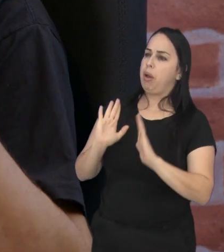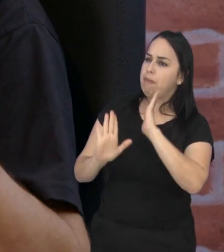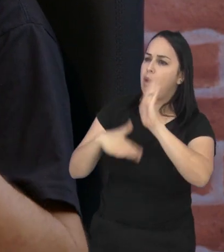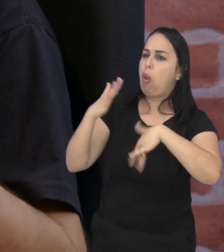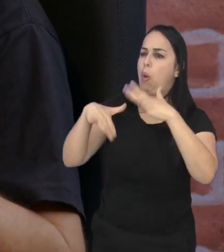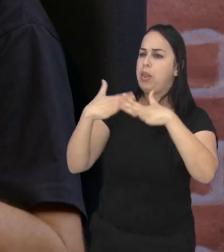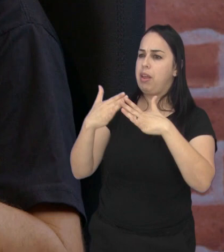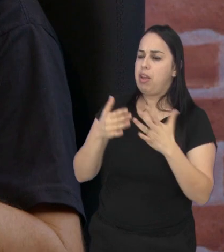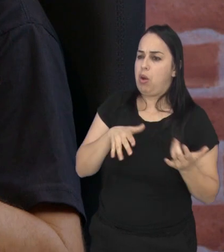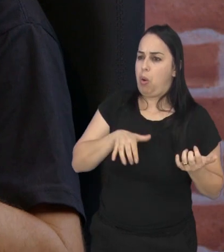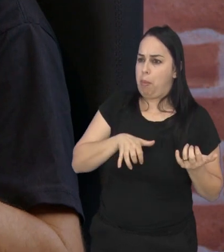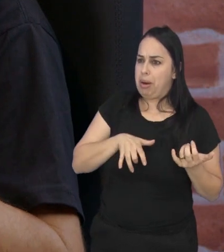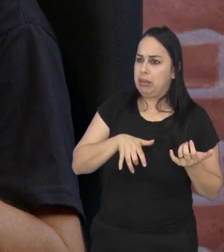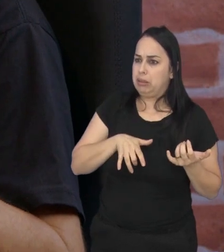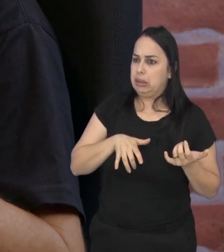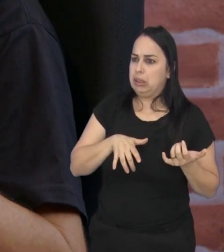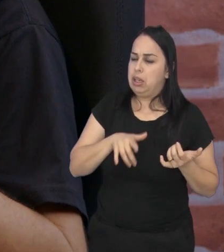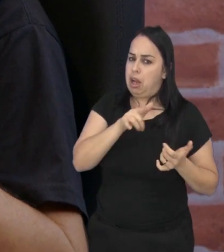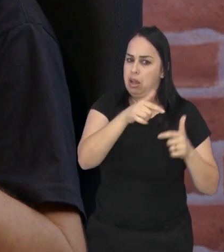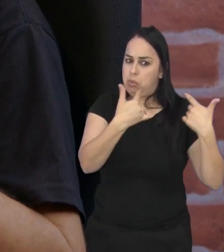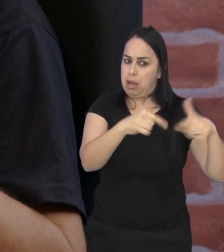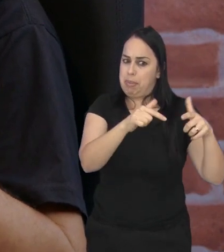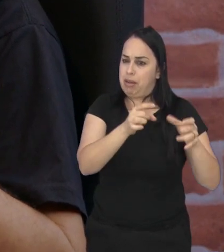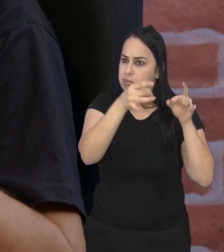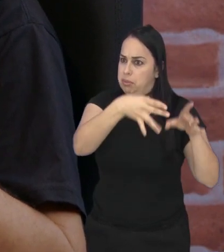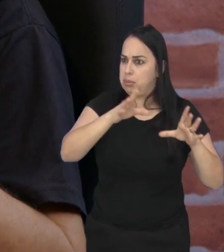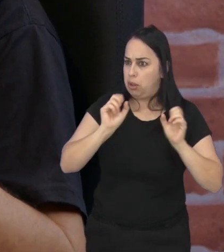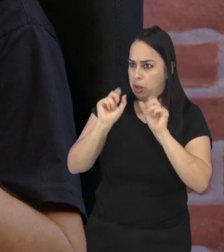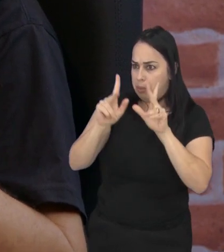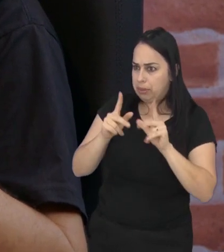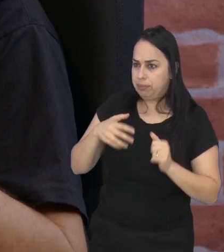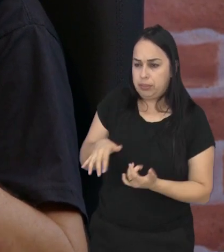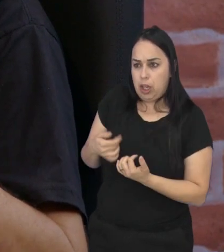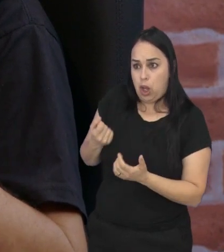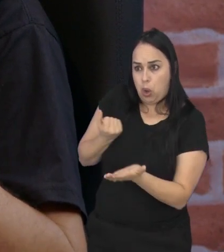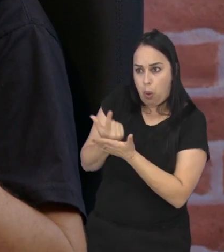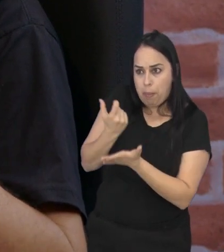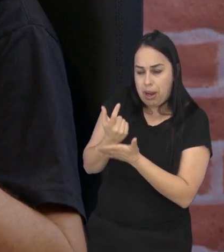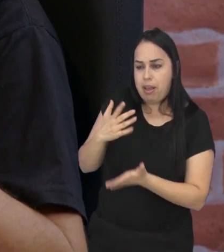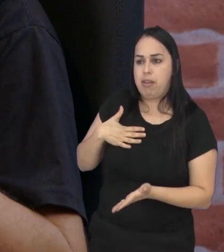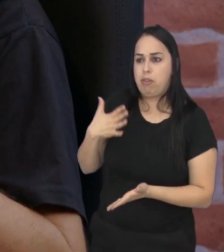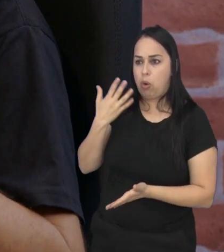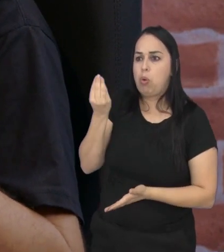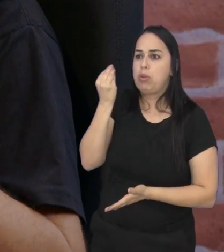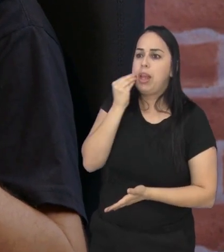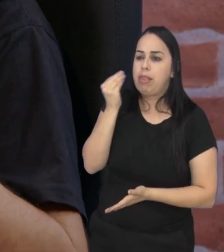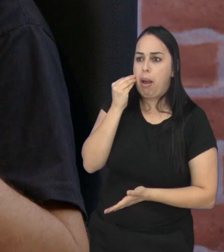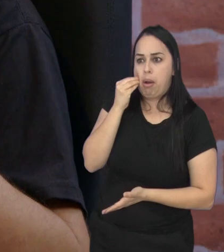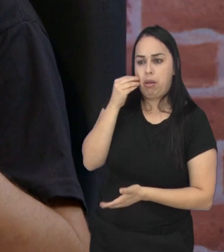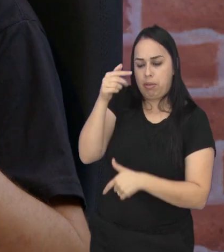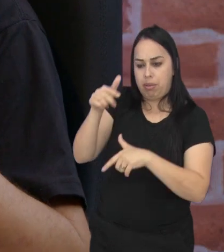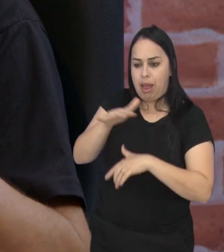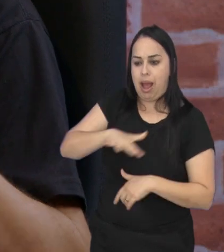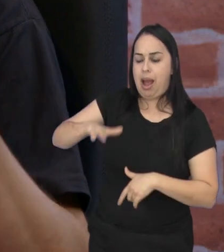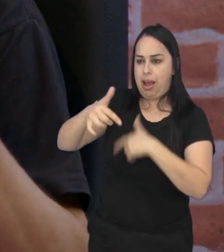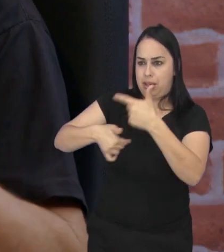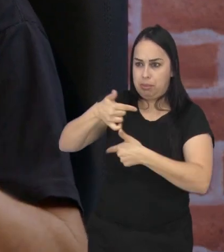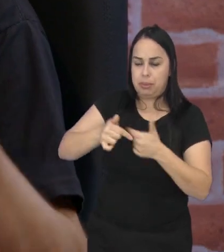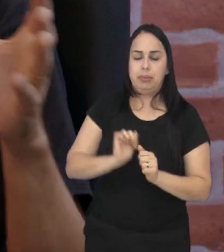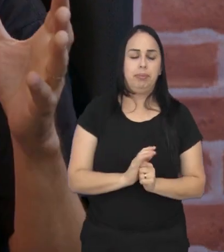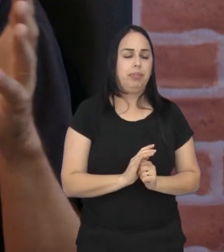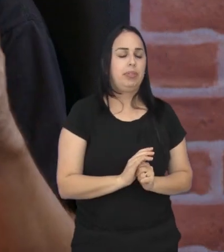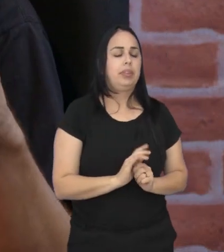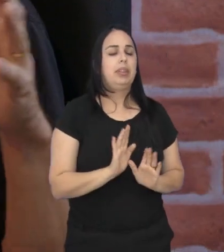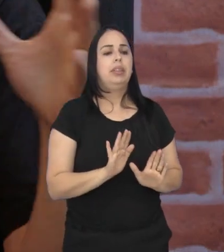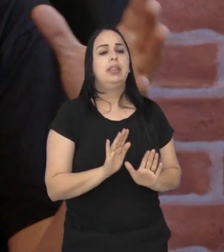comprou um instrumento legal, eu vou sair do meu trabalho. Eu falei, pô, vou sair do trabalho e vou vir de música que vai dar certo. Aí eu peguei e fiz uma